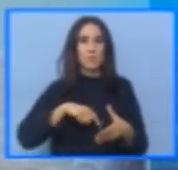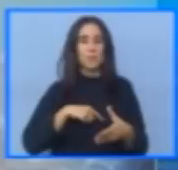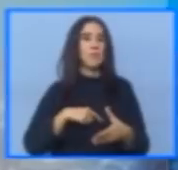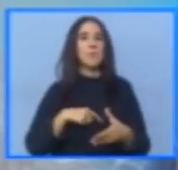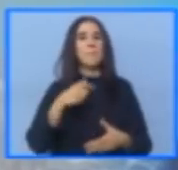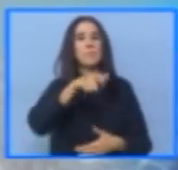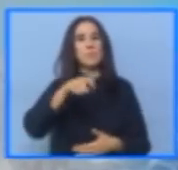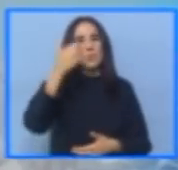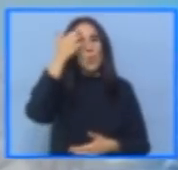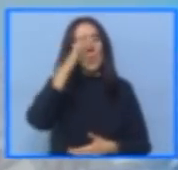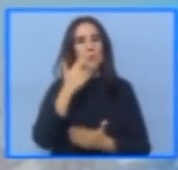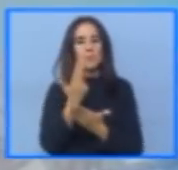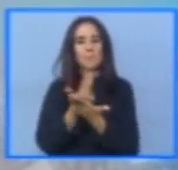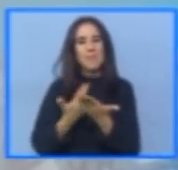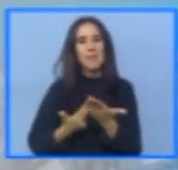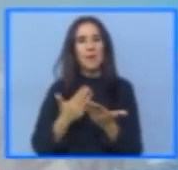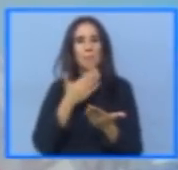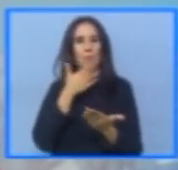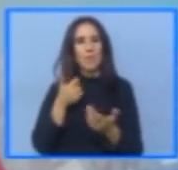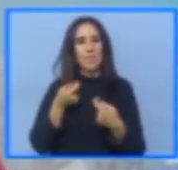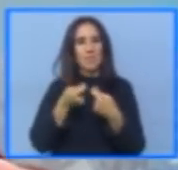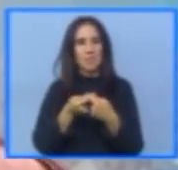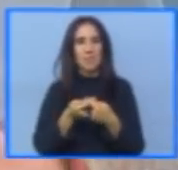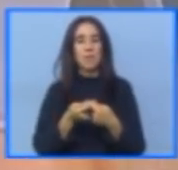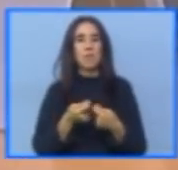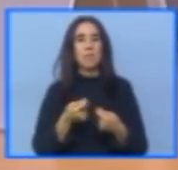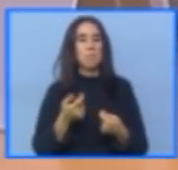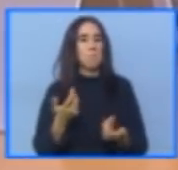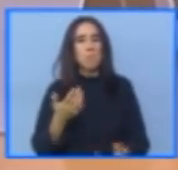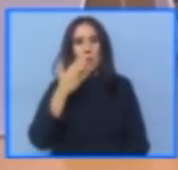que as pessoas podem pintar, podem decorar, podem